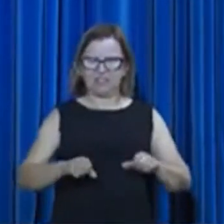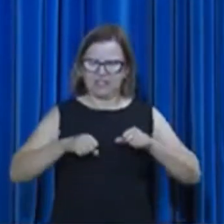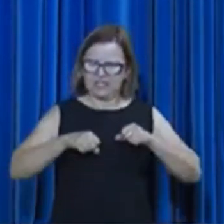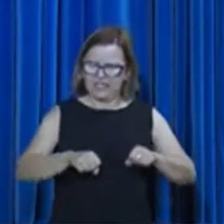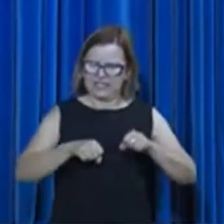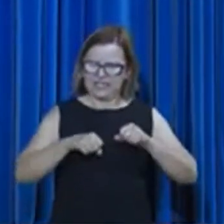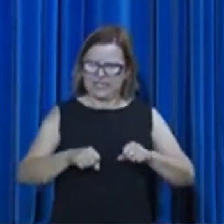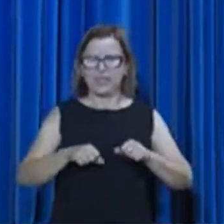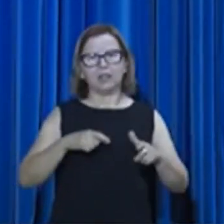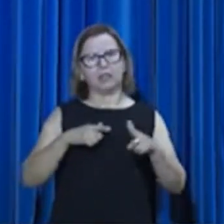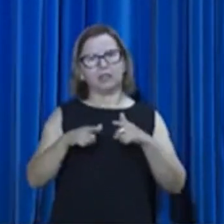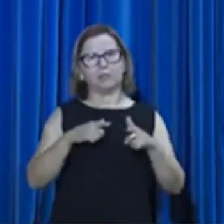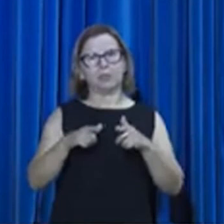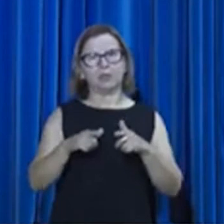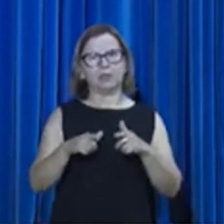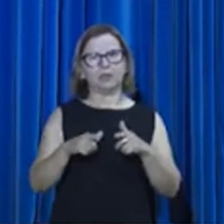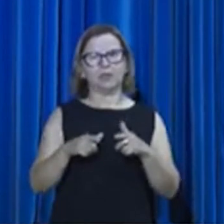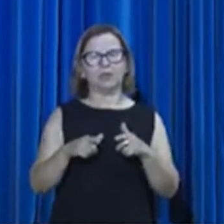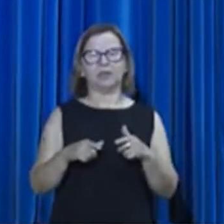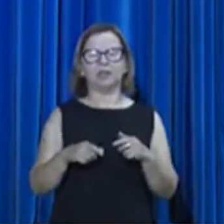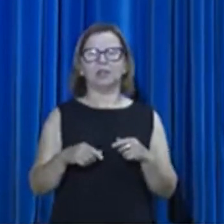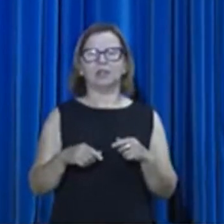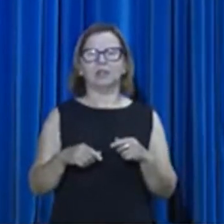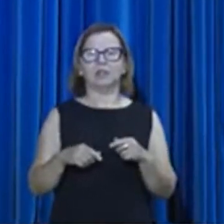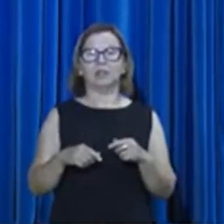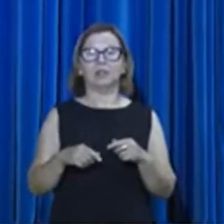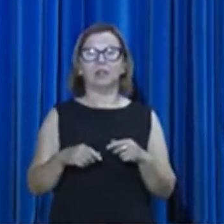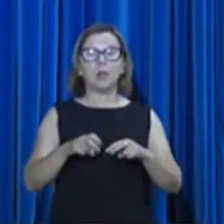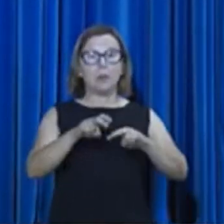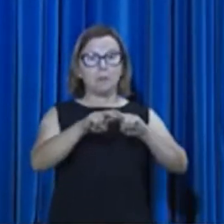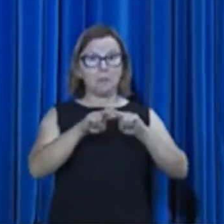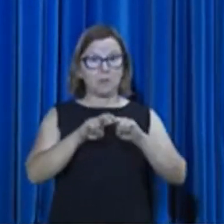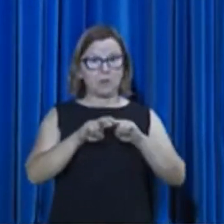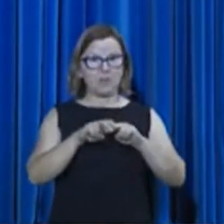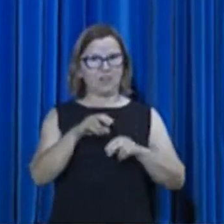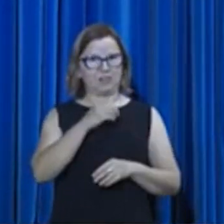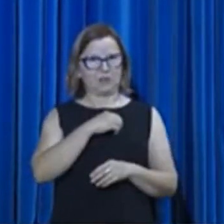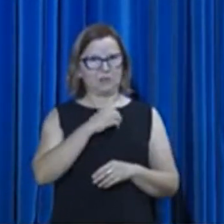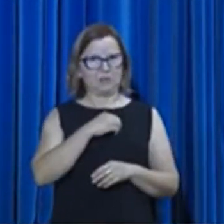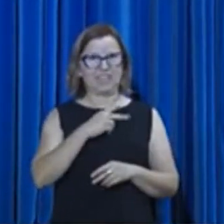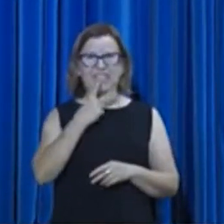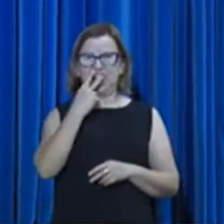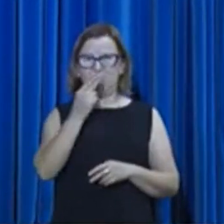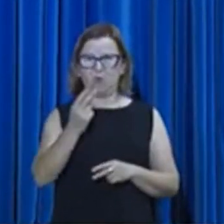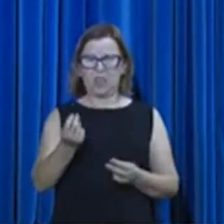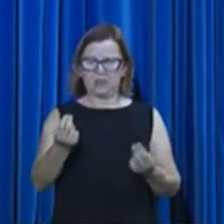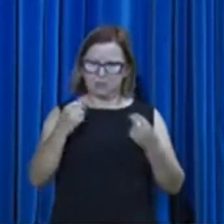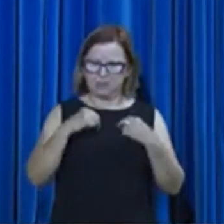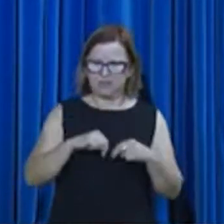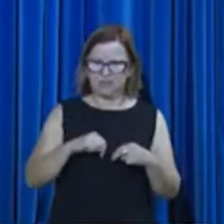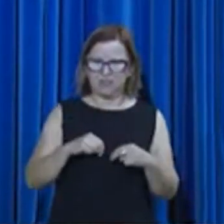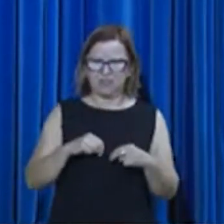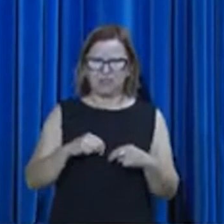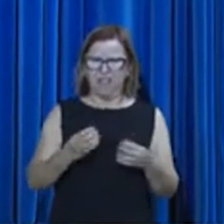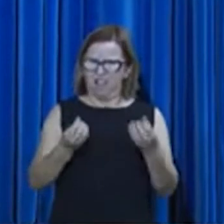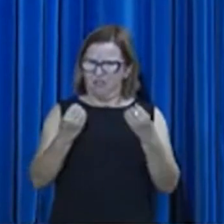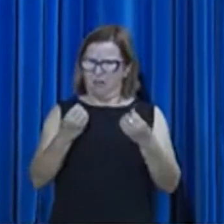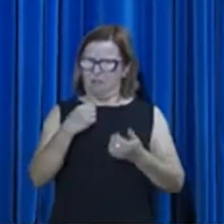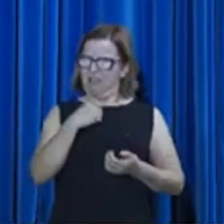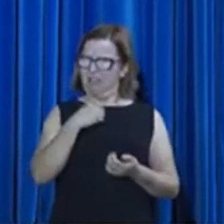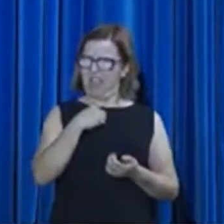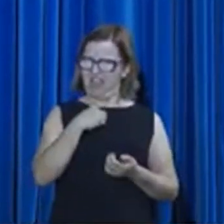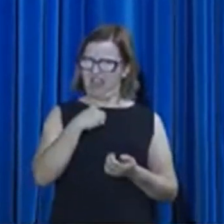se torna, diante dessa perspectiva do pecado, humilhante. Como que eu vou me rebaixar